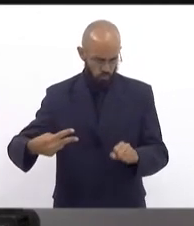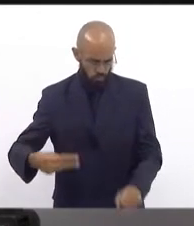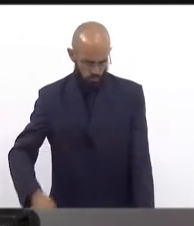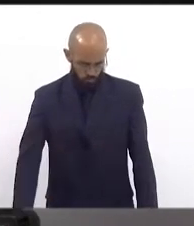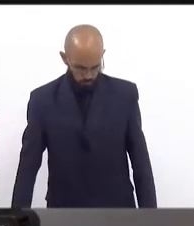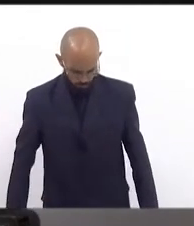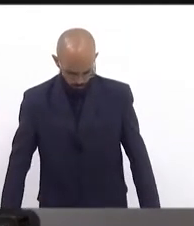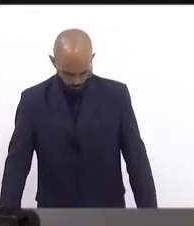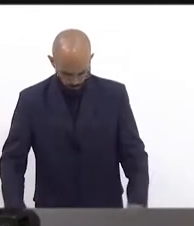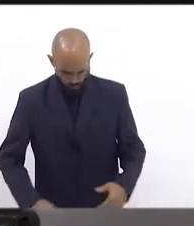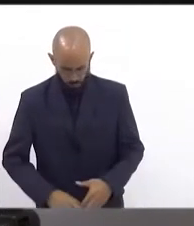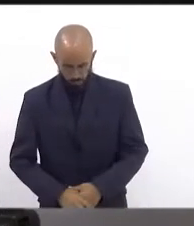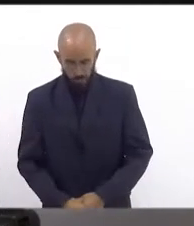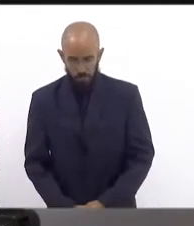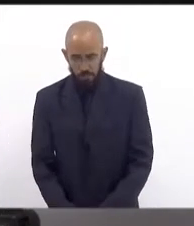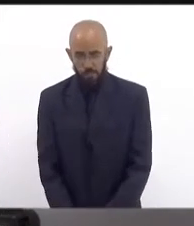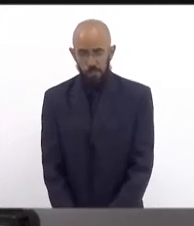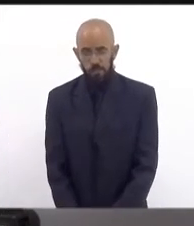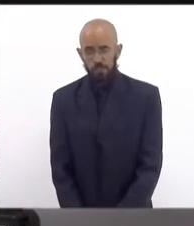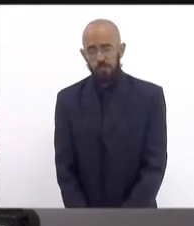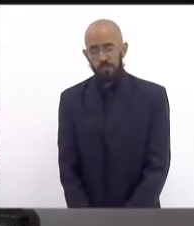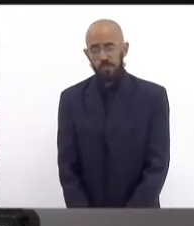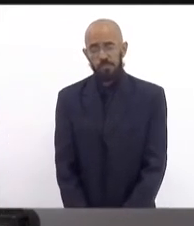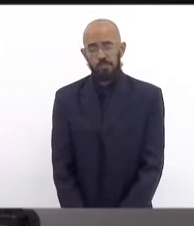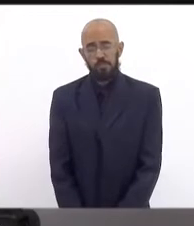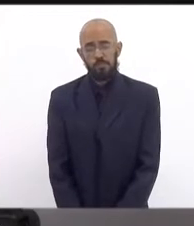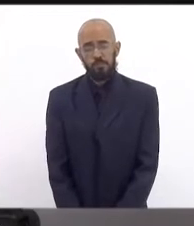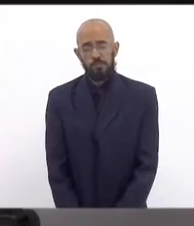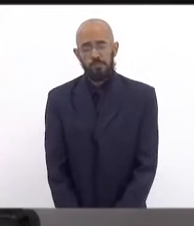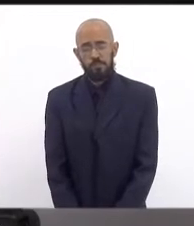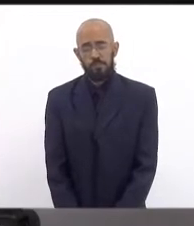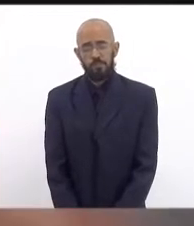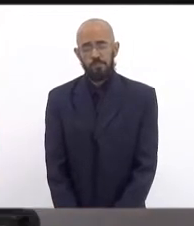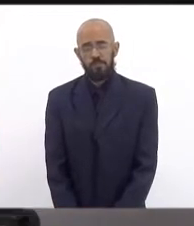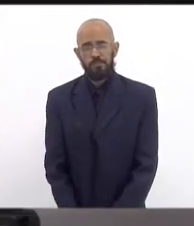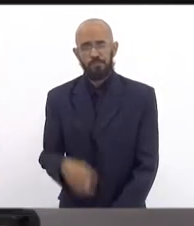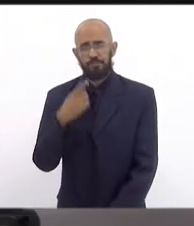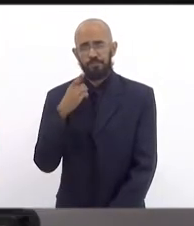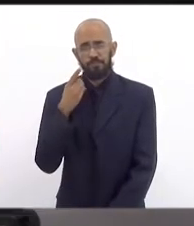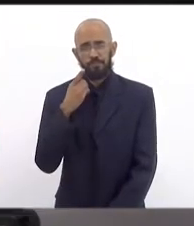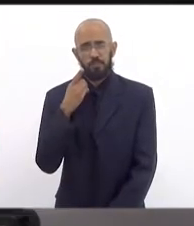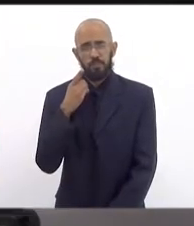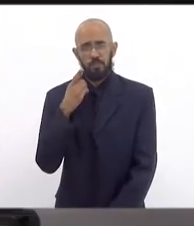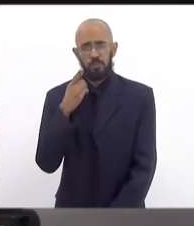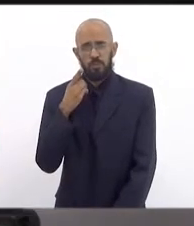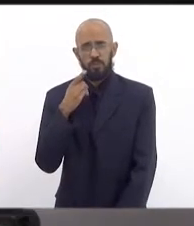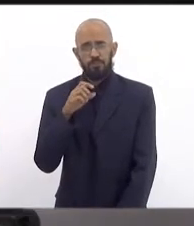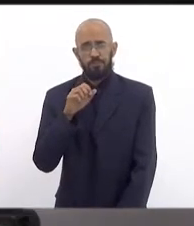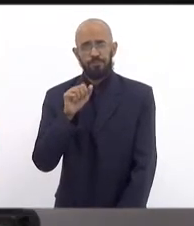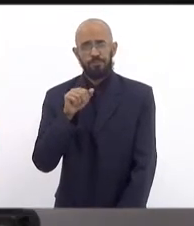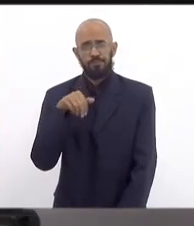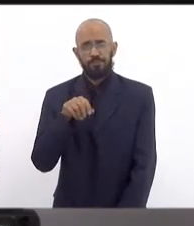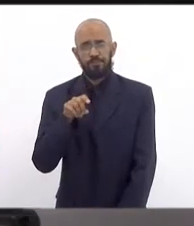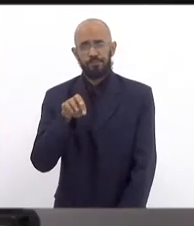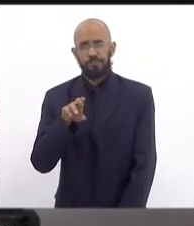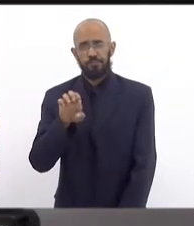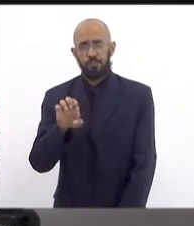e o o deputado André Correia